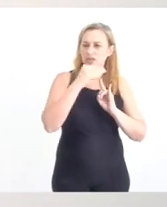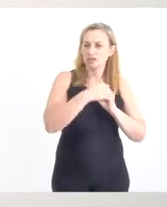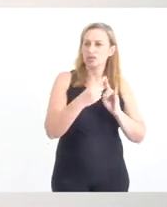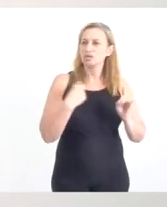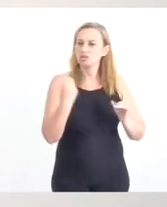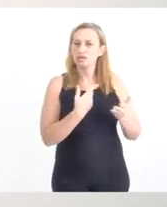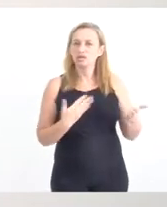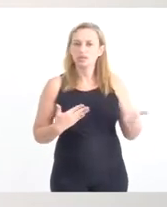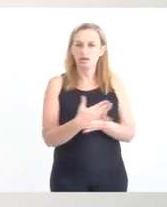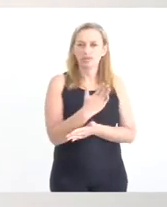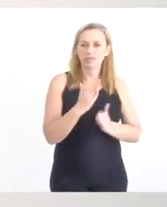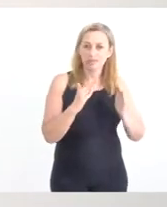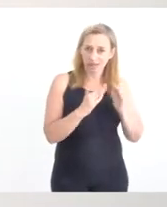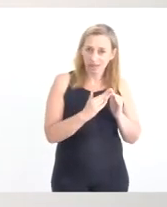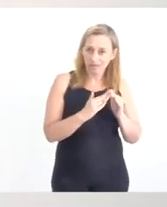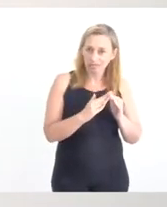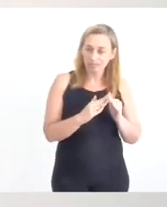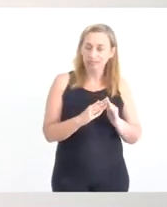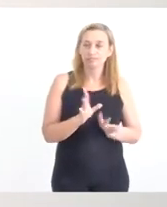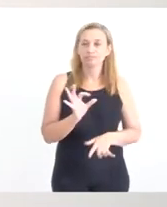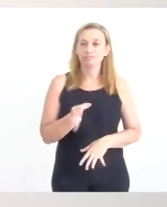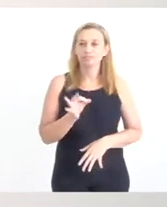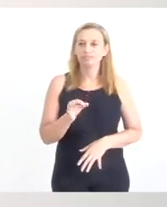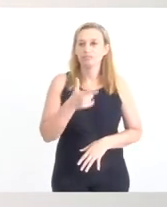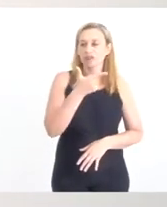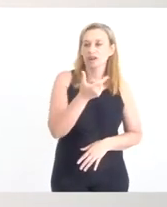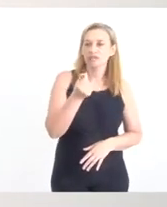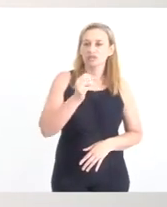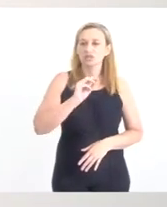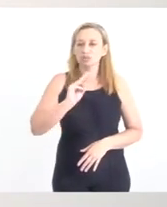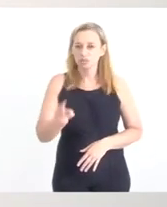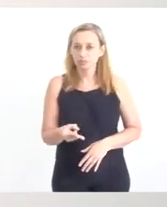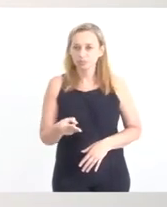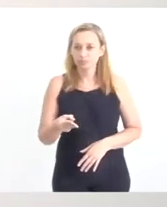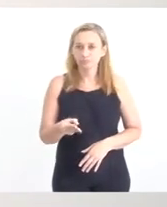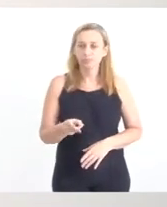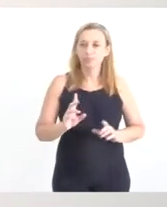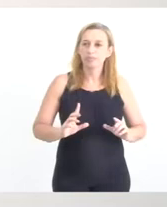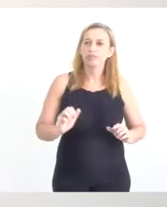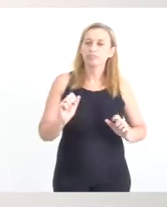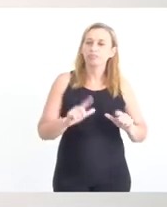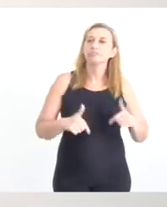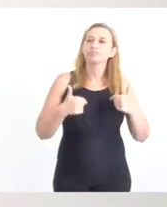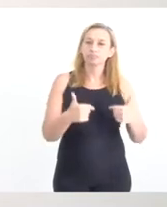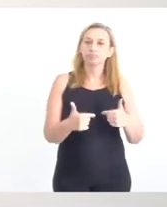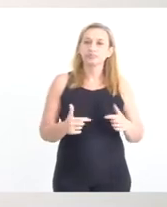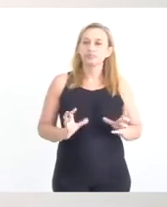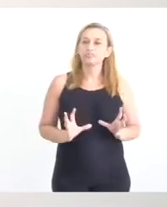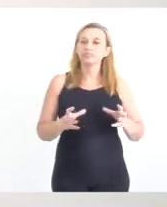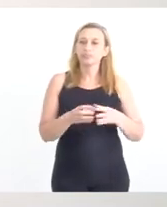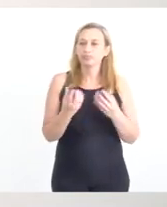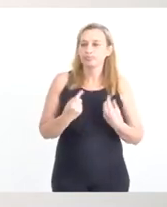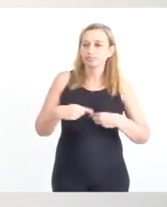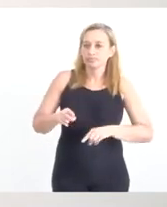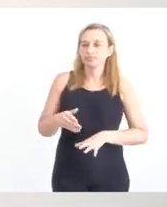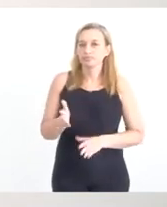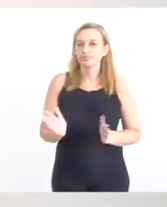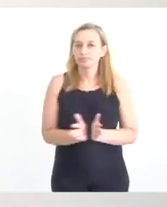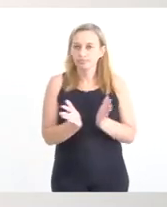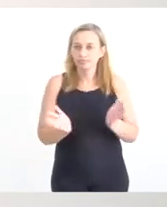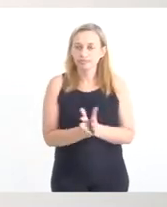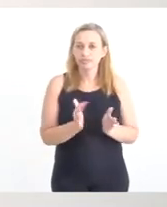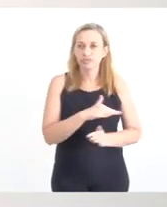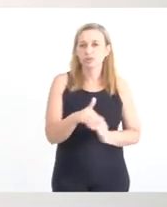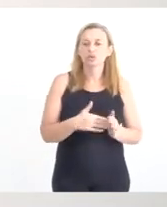que nós aprovamos dessa casa que garantiu 20 milhões para ações em combate de combate à